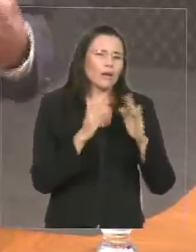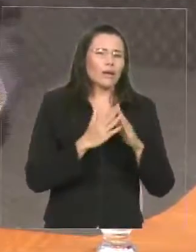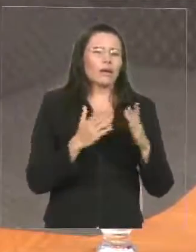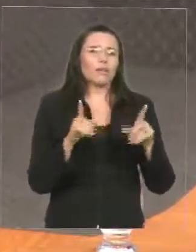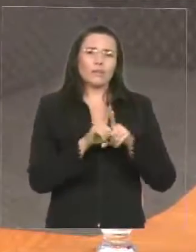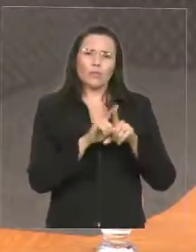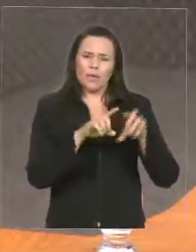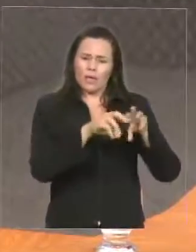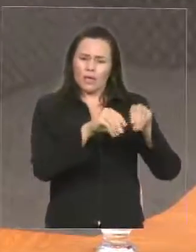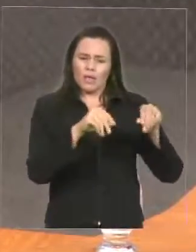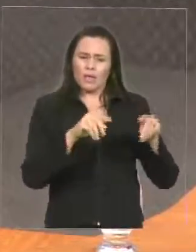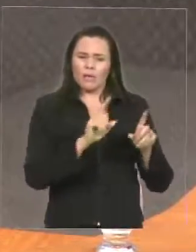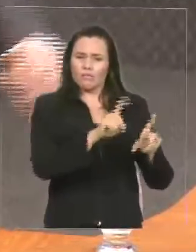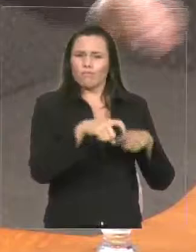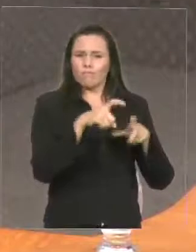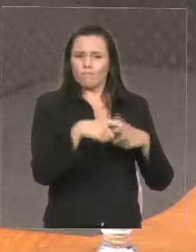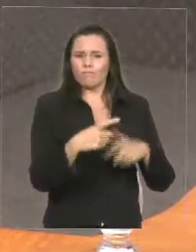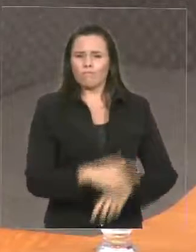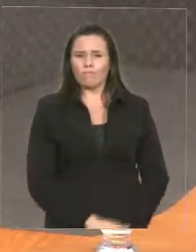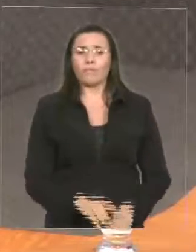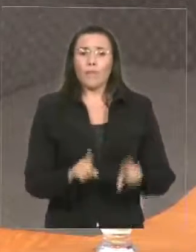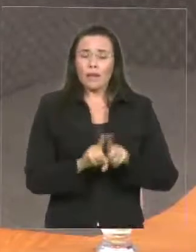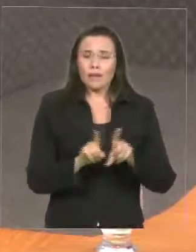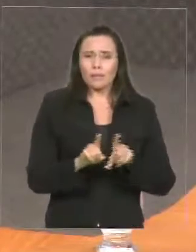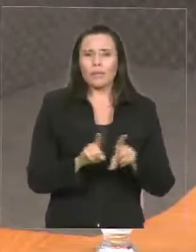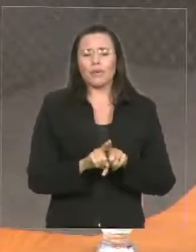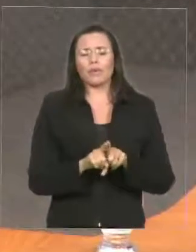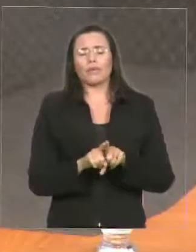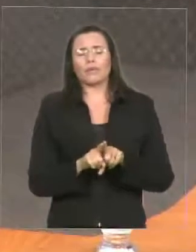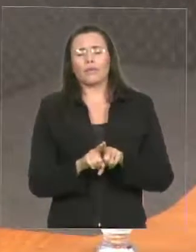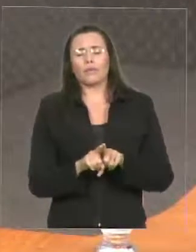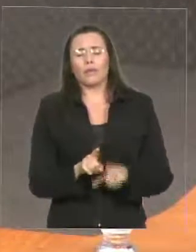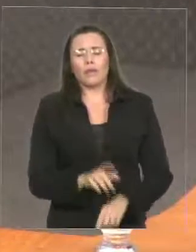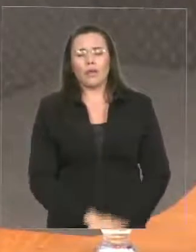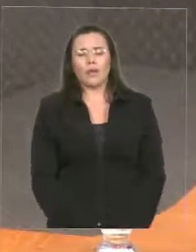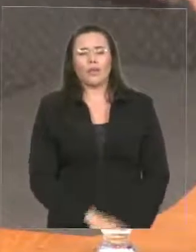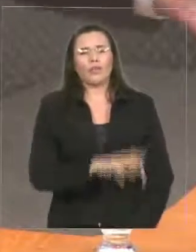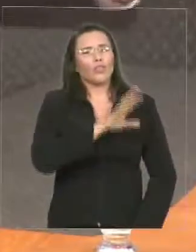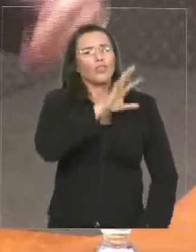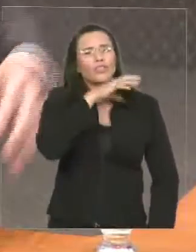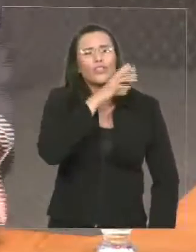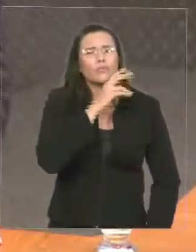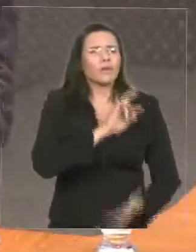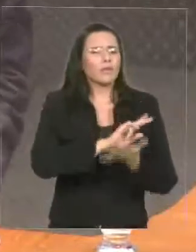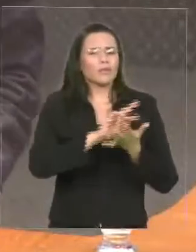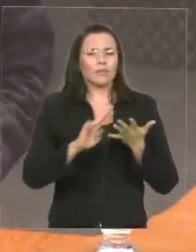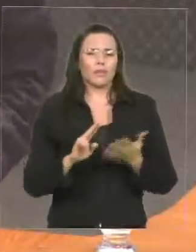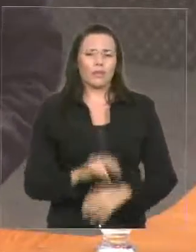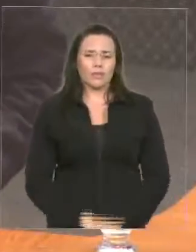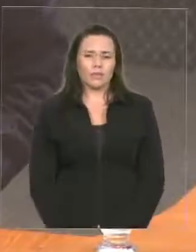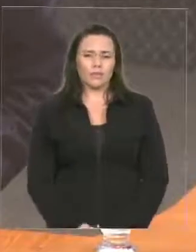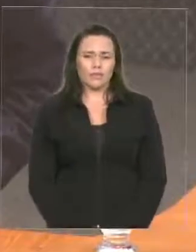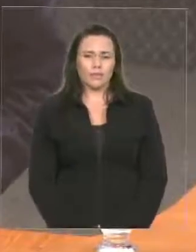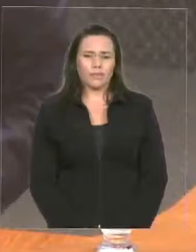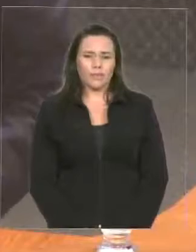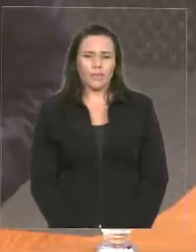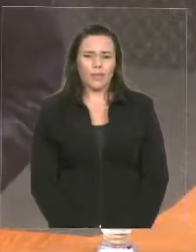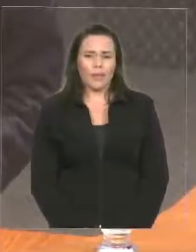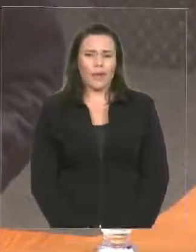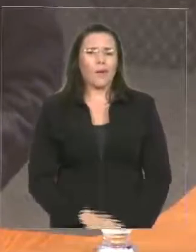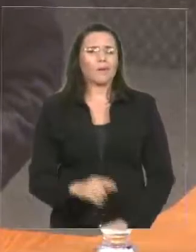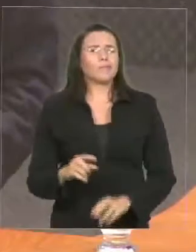vamos dizer assim, aqueles animais, saía as sementes, e ali começou a ficar plantado aquilo que nós chamamos de revolução agronômica.